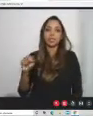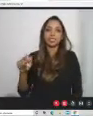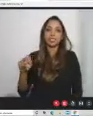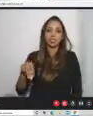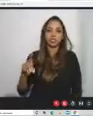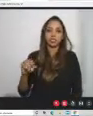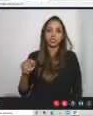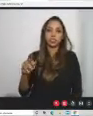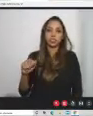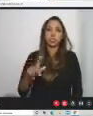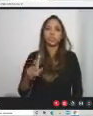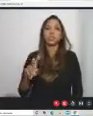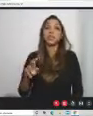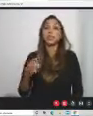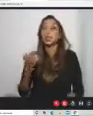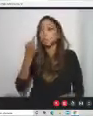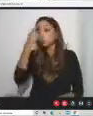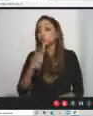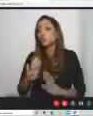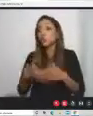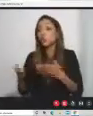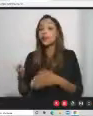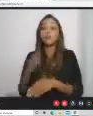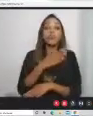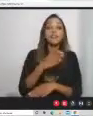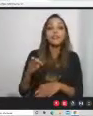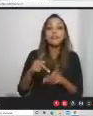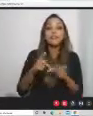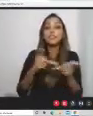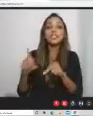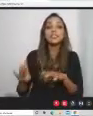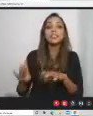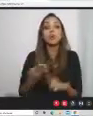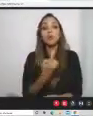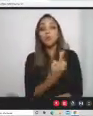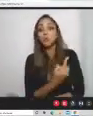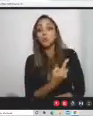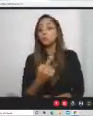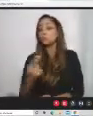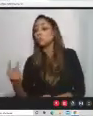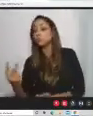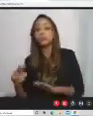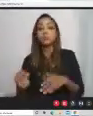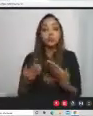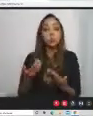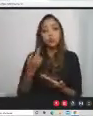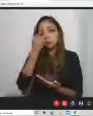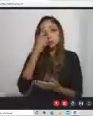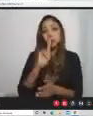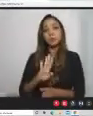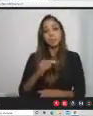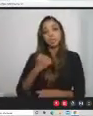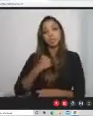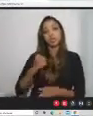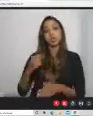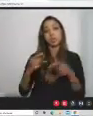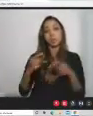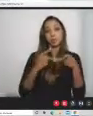também visitar, né, se é Passagem de Areia 1 ou 2. Estive também no Passagem de Areia 1, né, na UBS Passagem de Areia